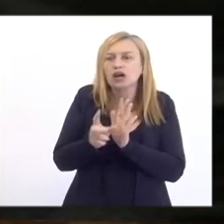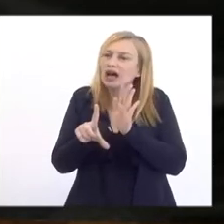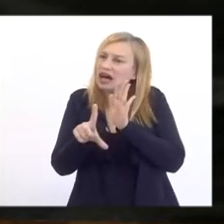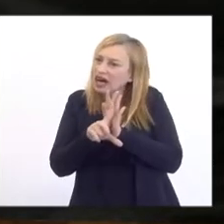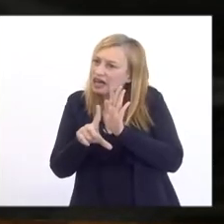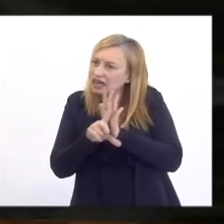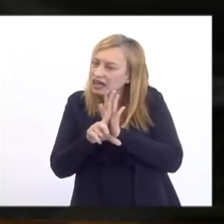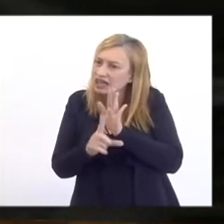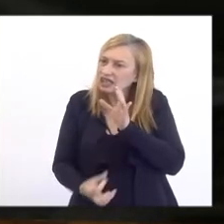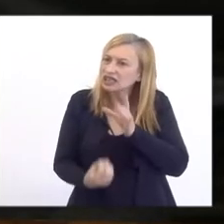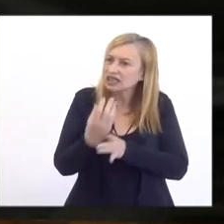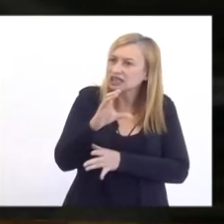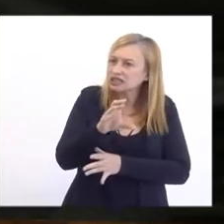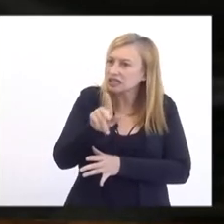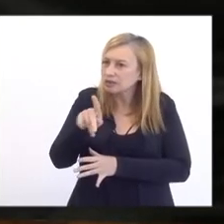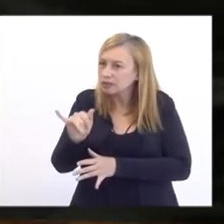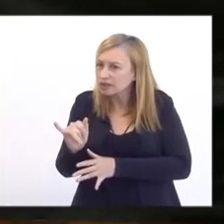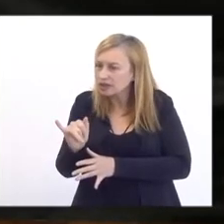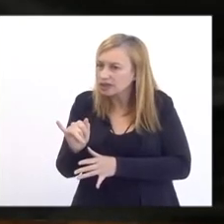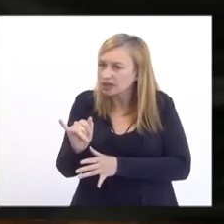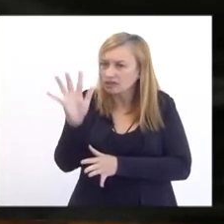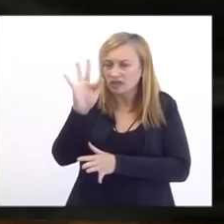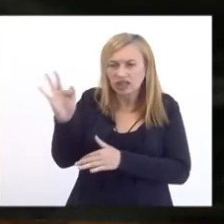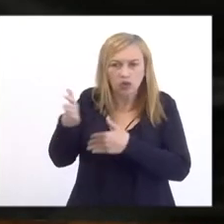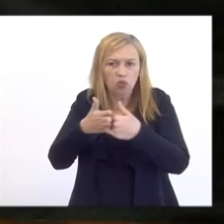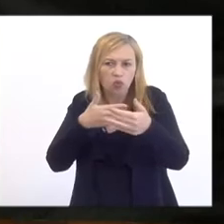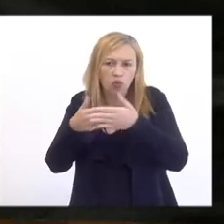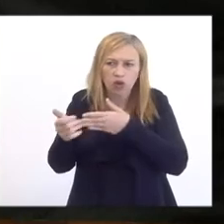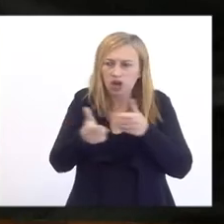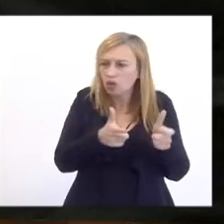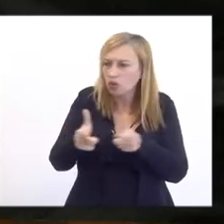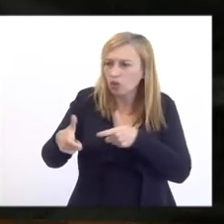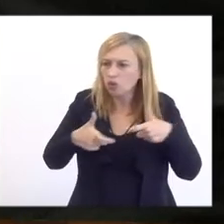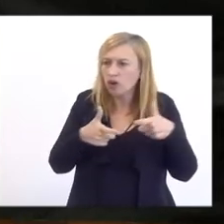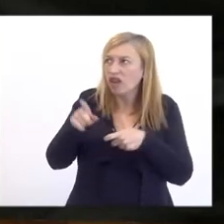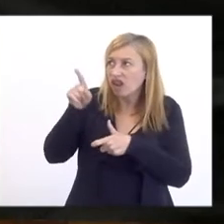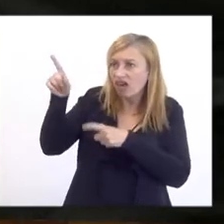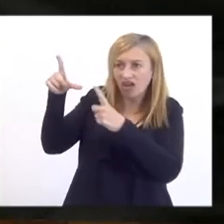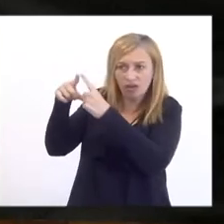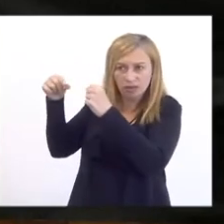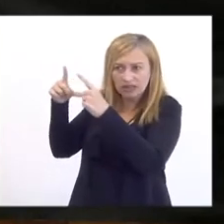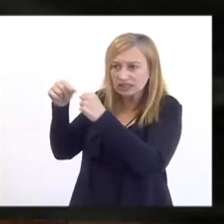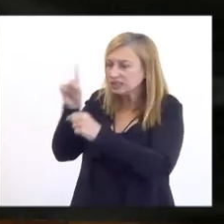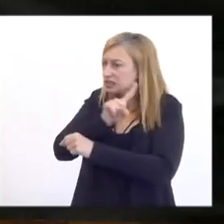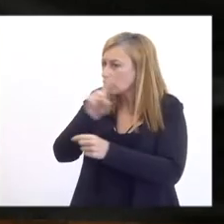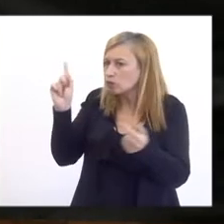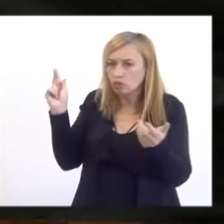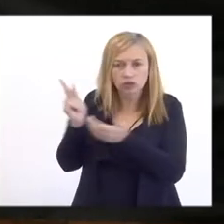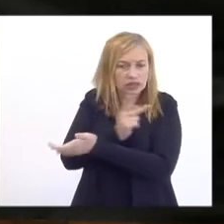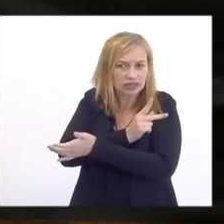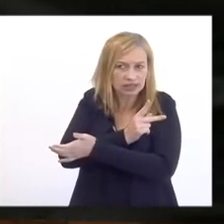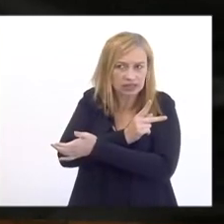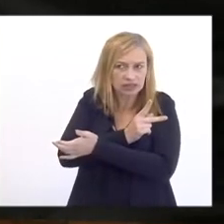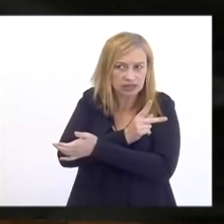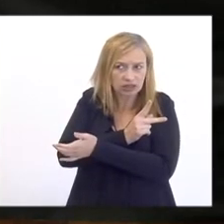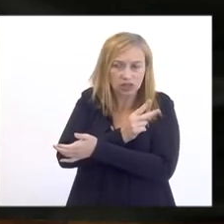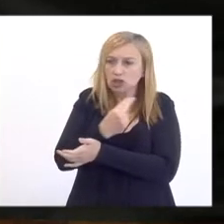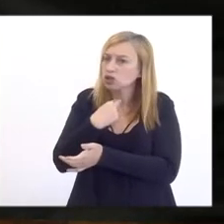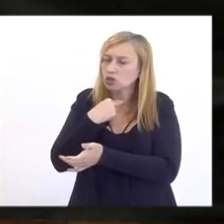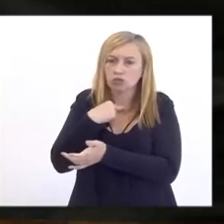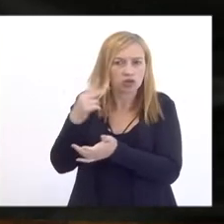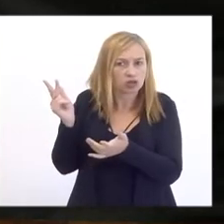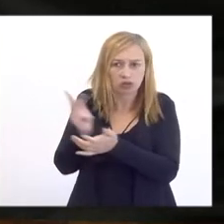que constrói uma CPI, isso federal, em qualquer lugar, na lei, lá em Brasília, isso não acontece. Não pode